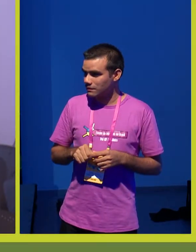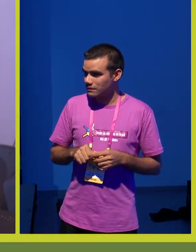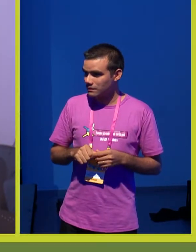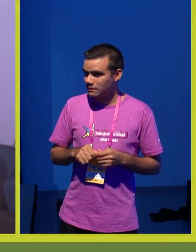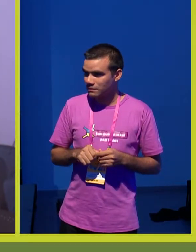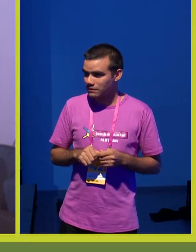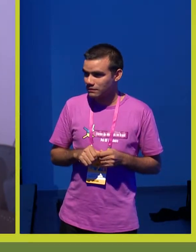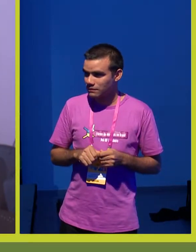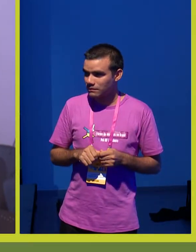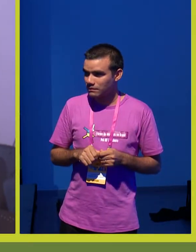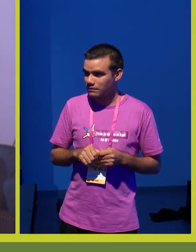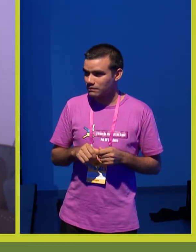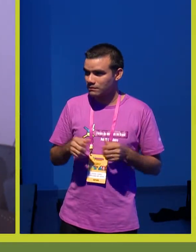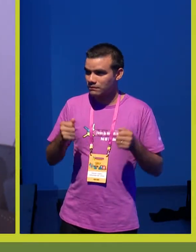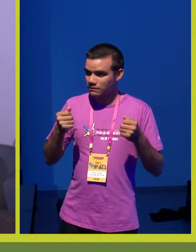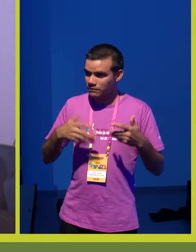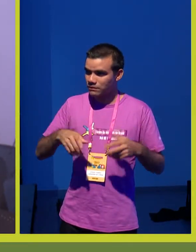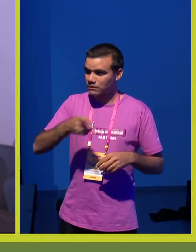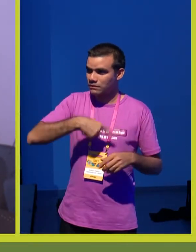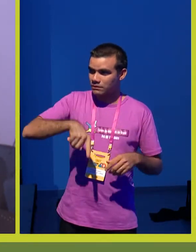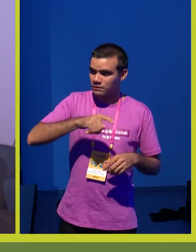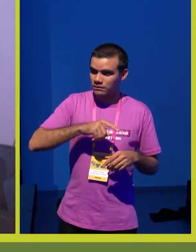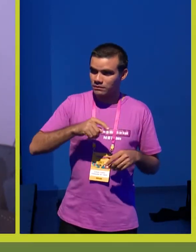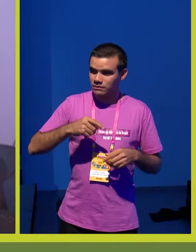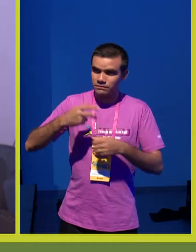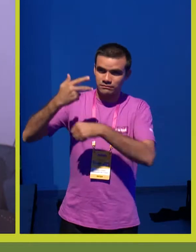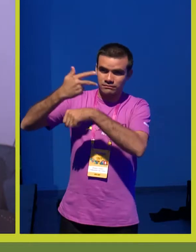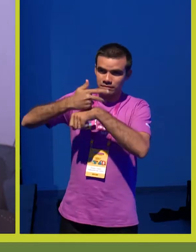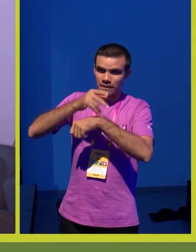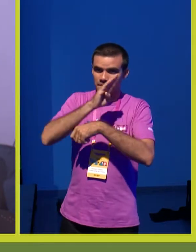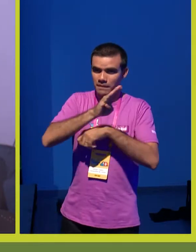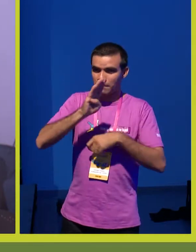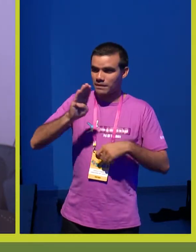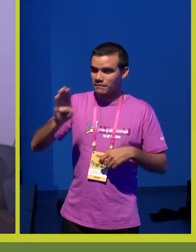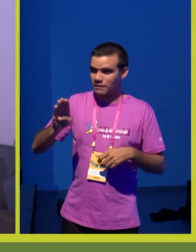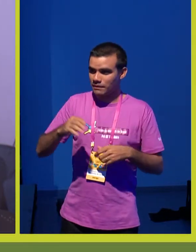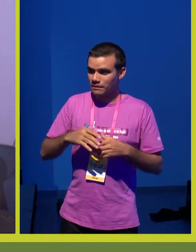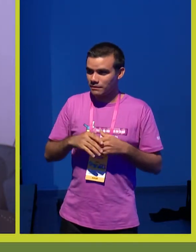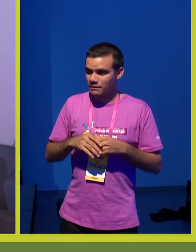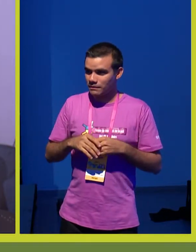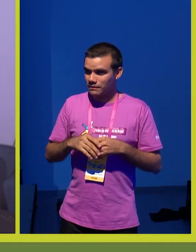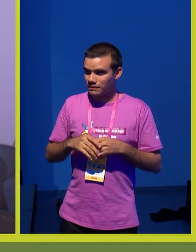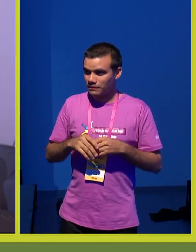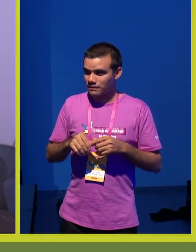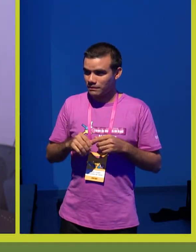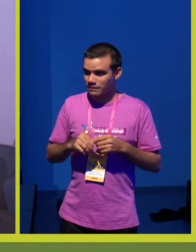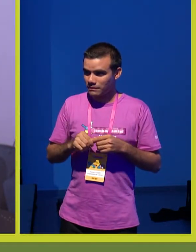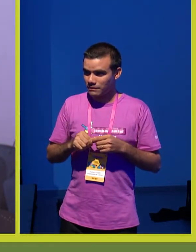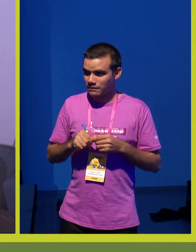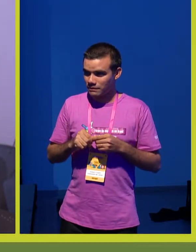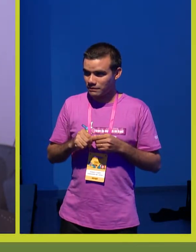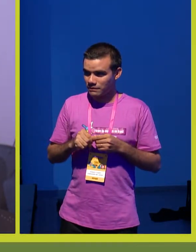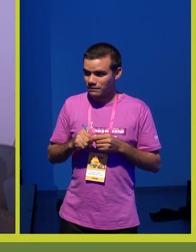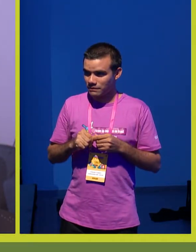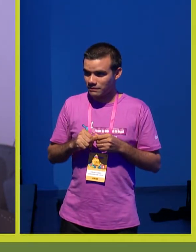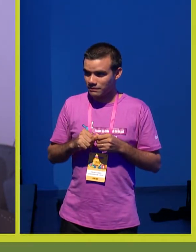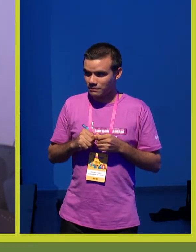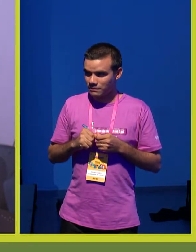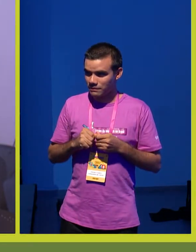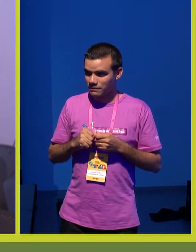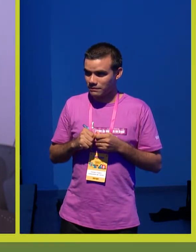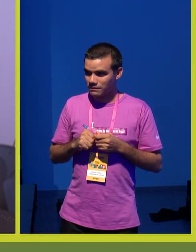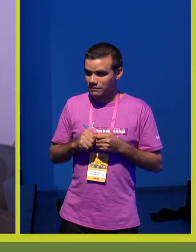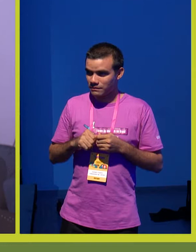você disse tem um momento que você falou que nós estamos um grande big brother aí minha pergunta é como assim a gente está sendo interceptado pelo